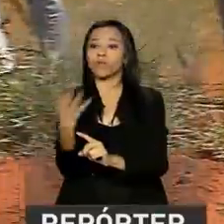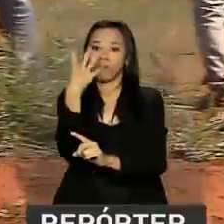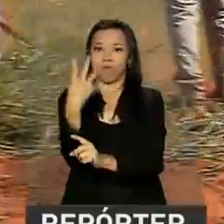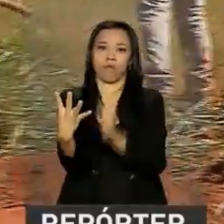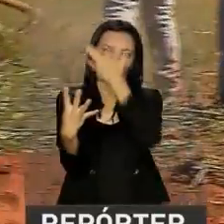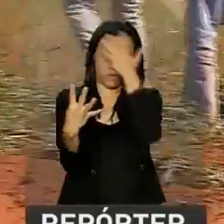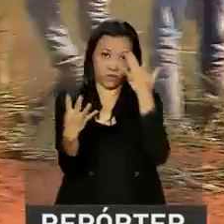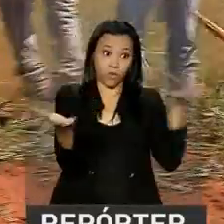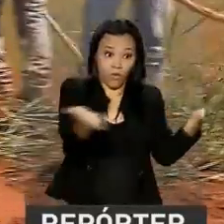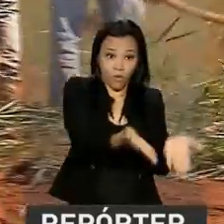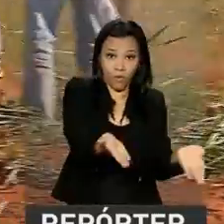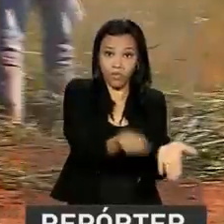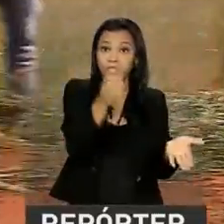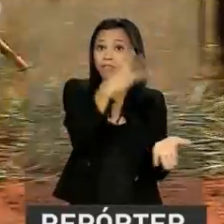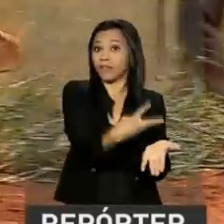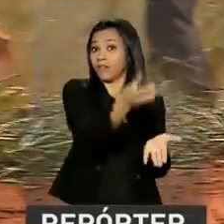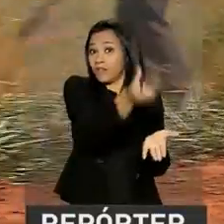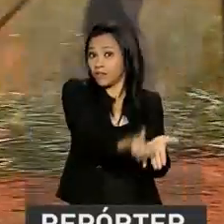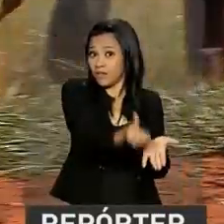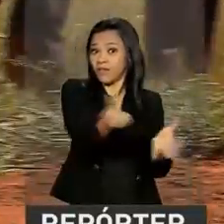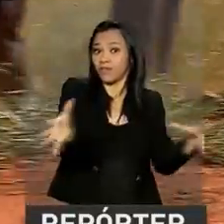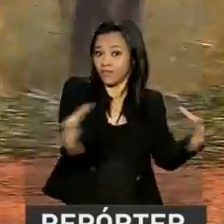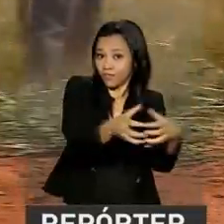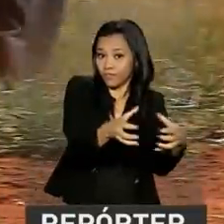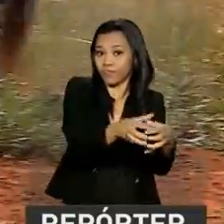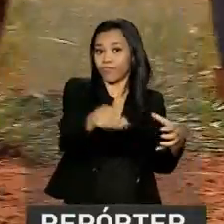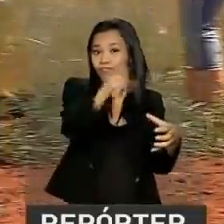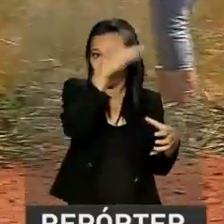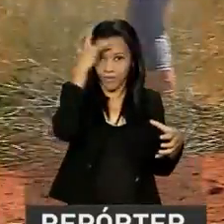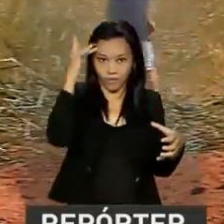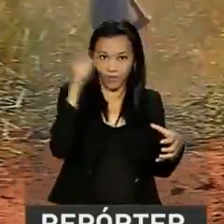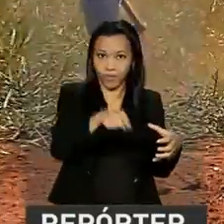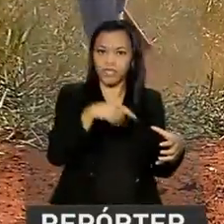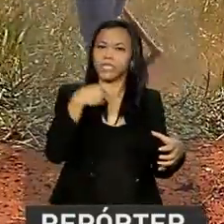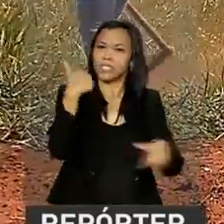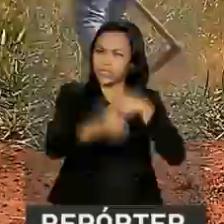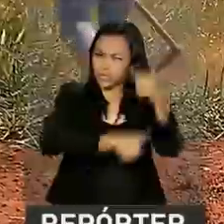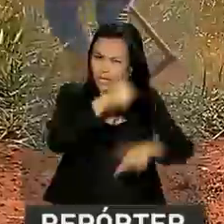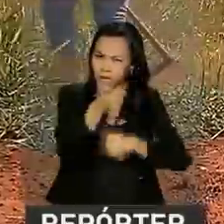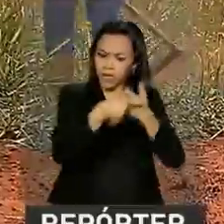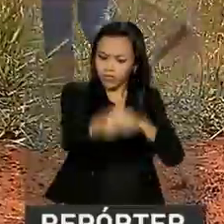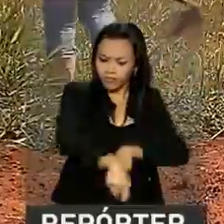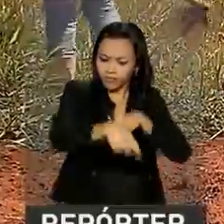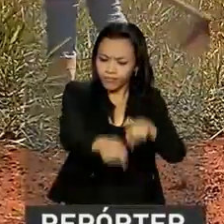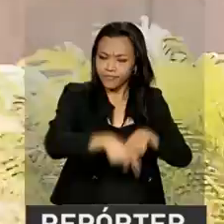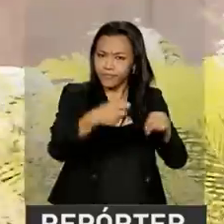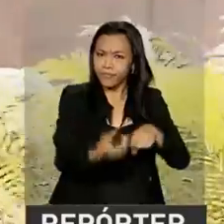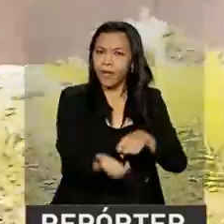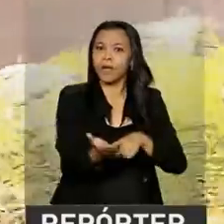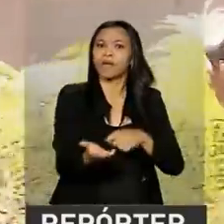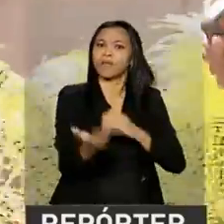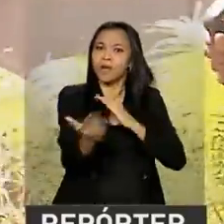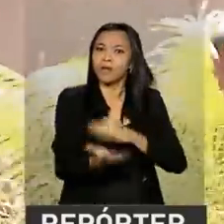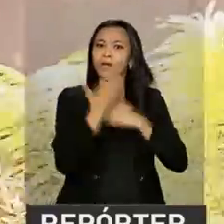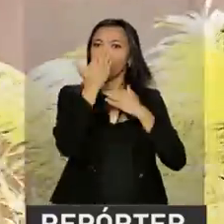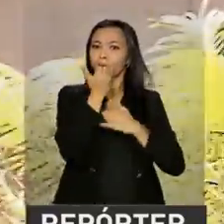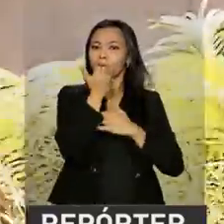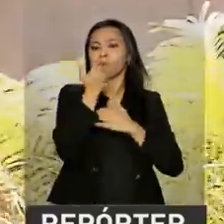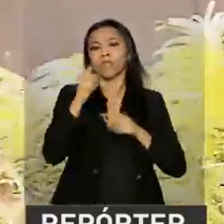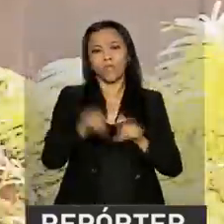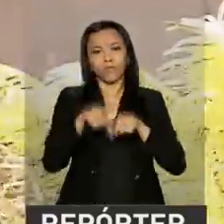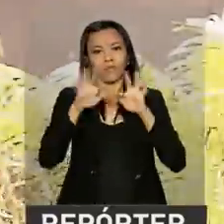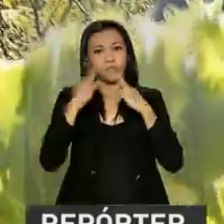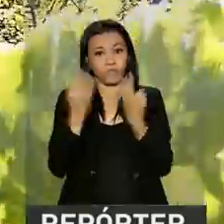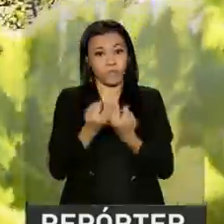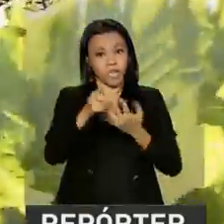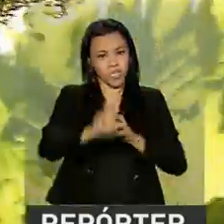36 agricultores que trabalham no esquema de mutirão e tiram da terra o seu sustento e o de sua família Eles produzem os alimentos